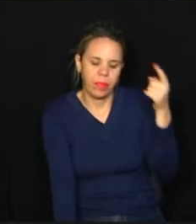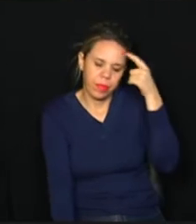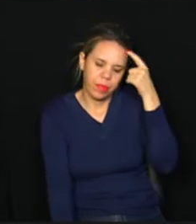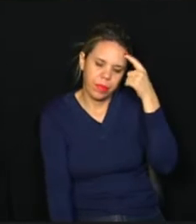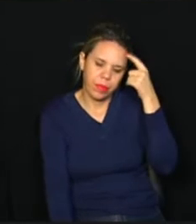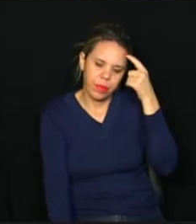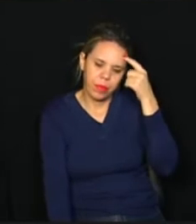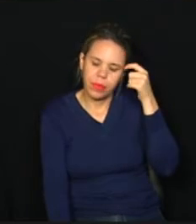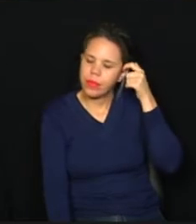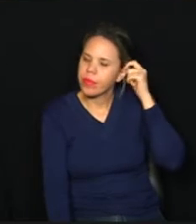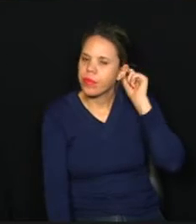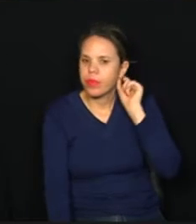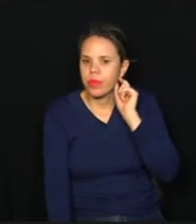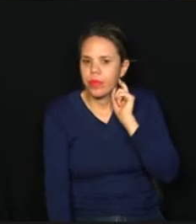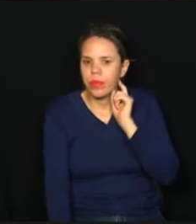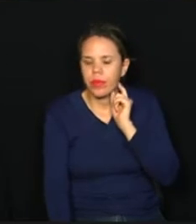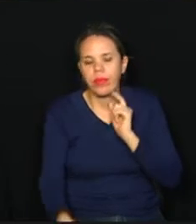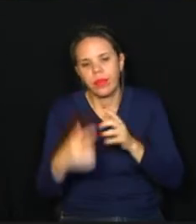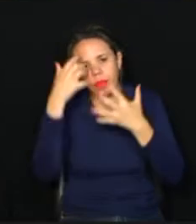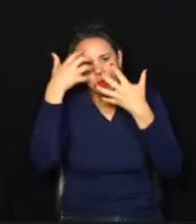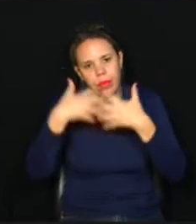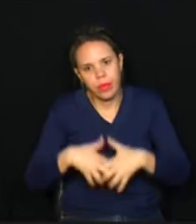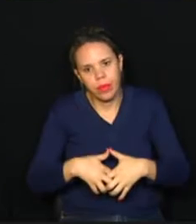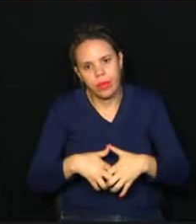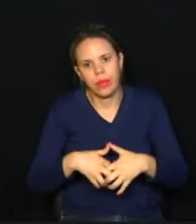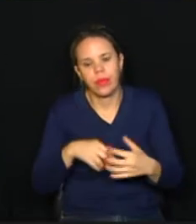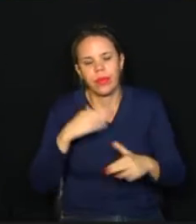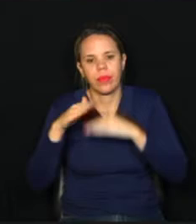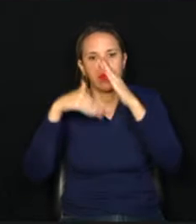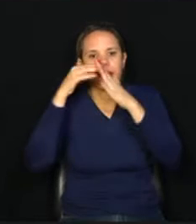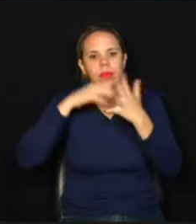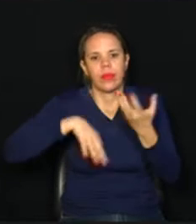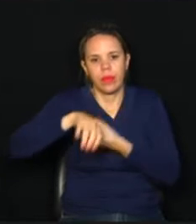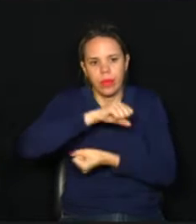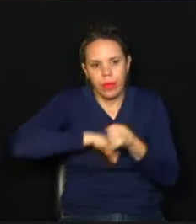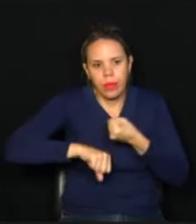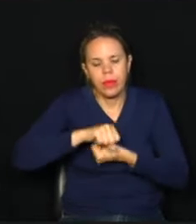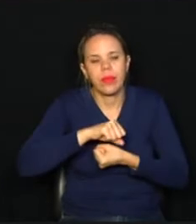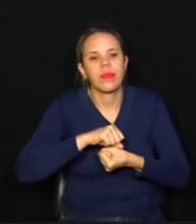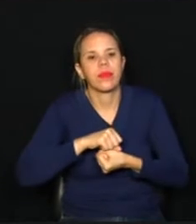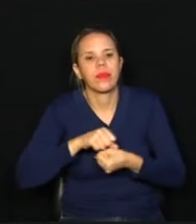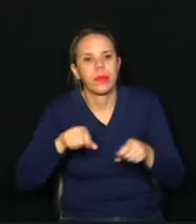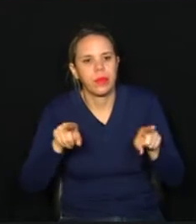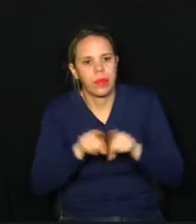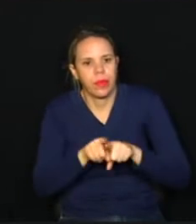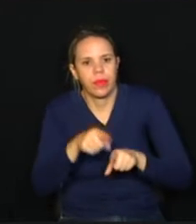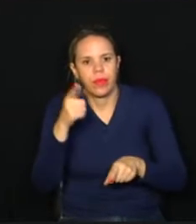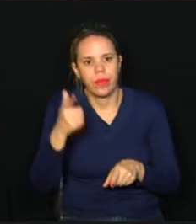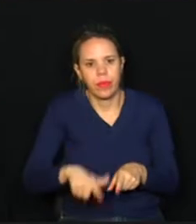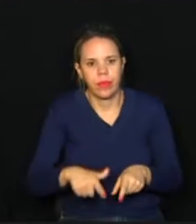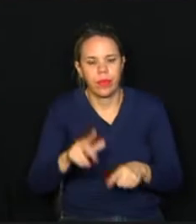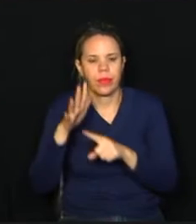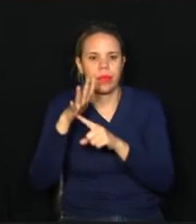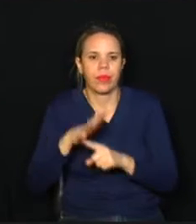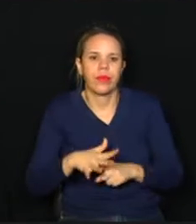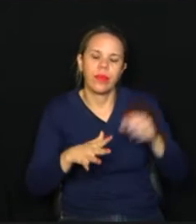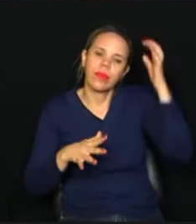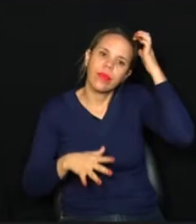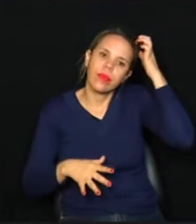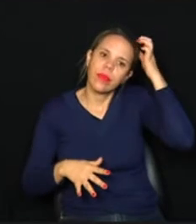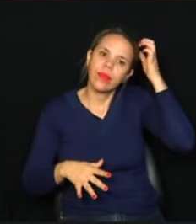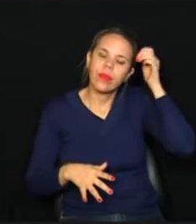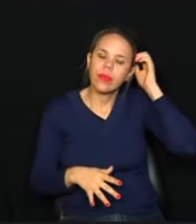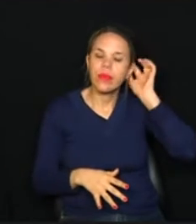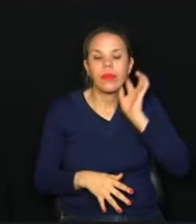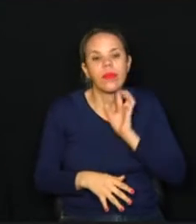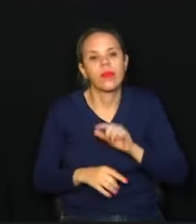pensando e refletindo sobre a ideia do desenvolvimento sustentável, e que também é mais uma vítima, vamos dizer assim, do sucateamento,